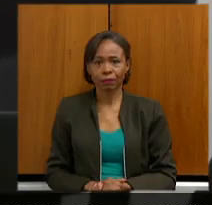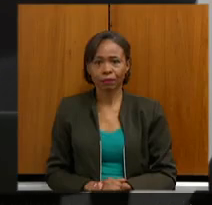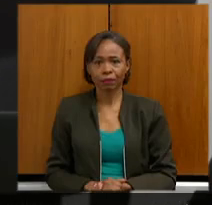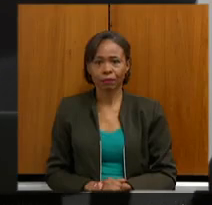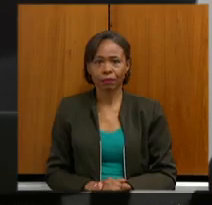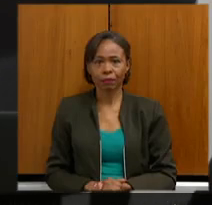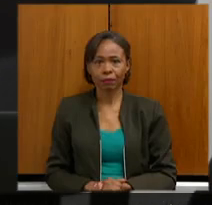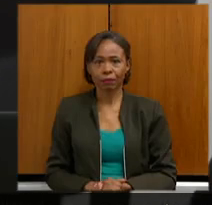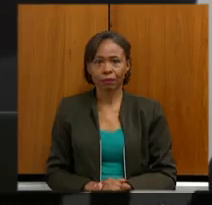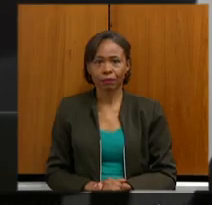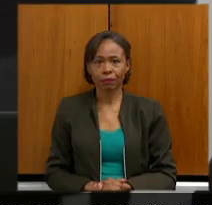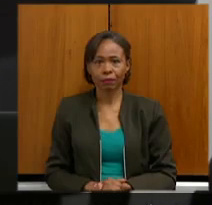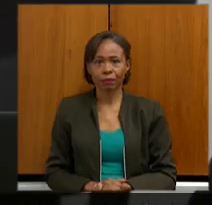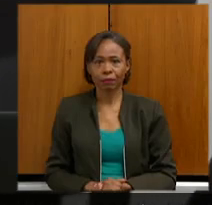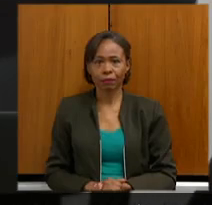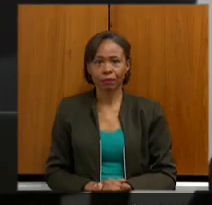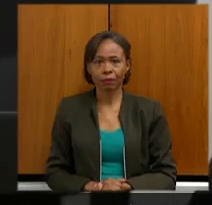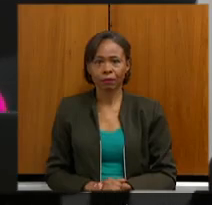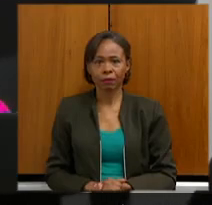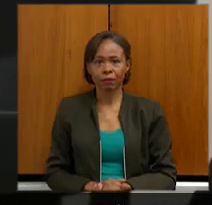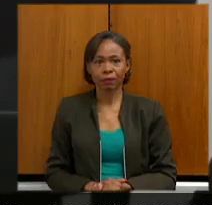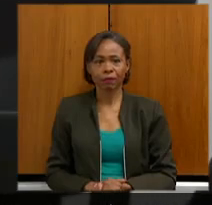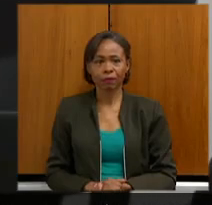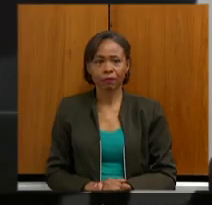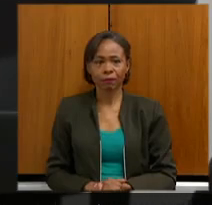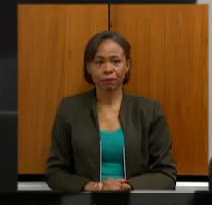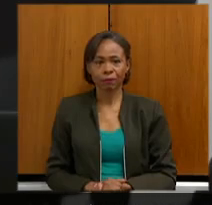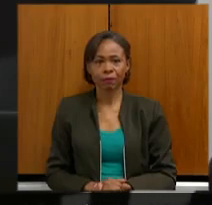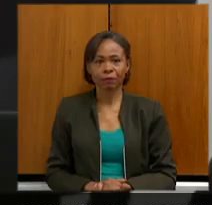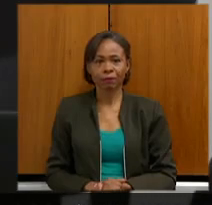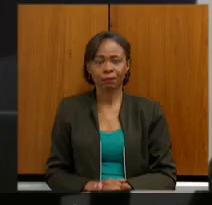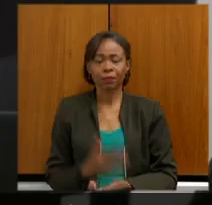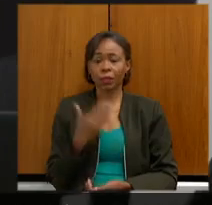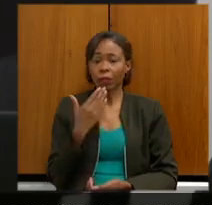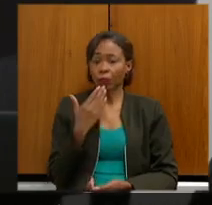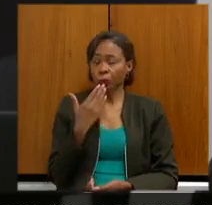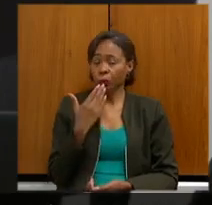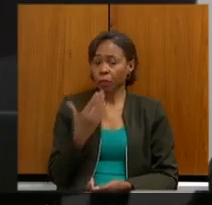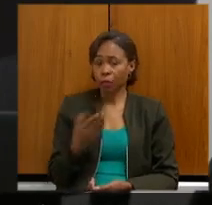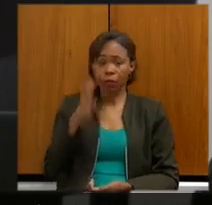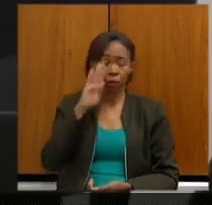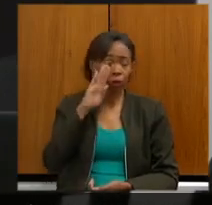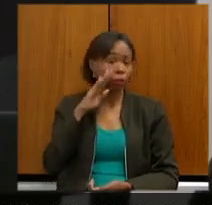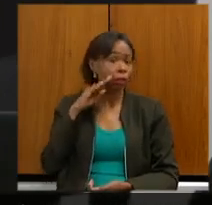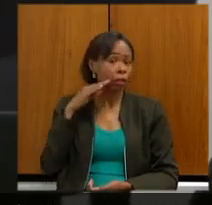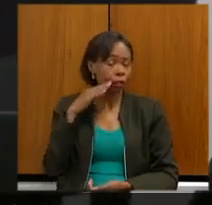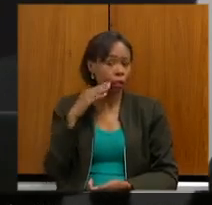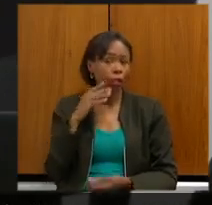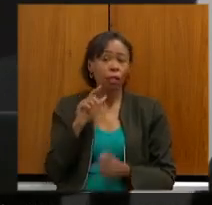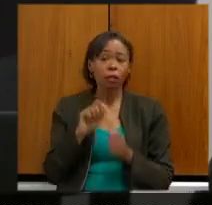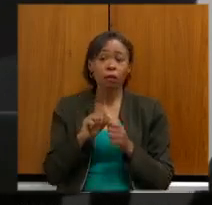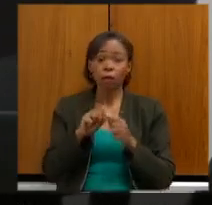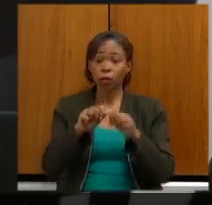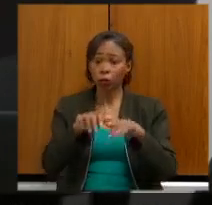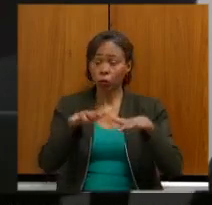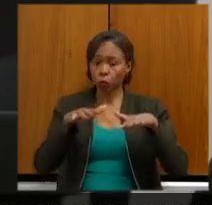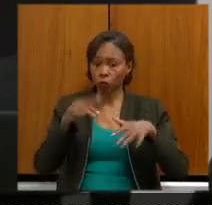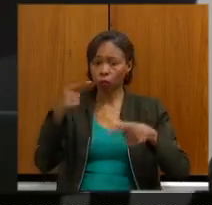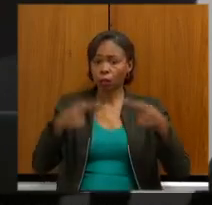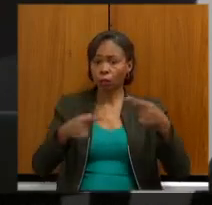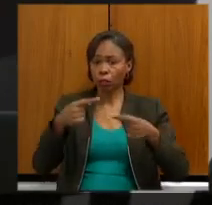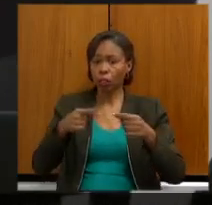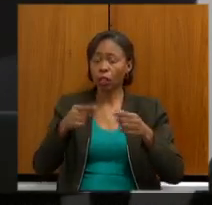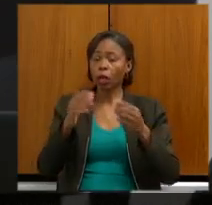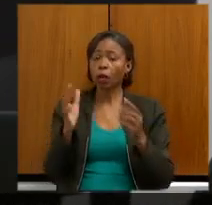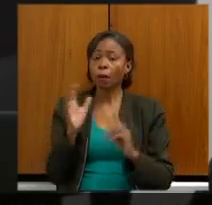o w o requerimento da deputada Beatriz seja realizada audiência pública para debater